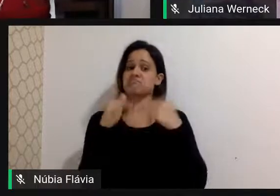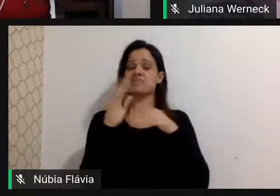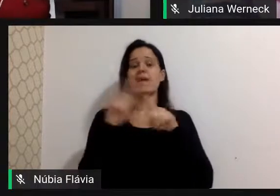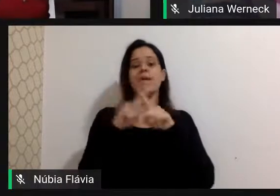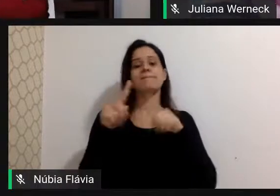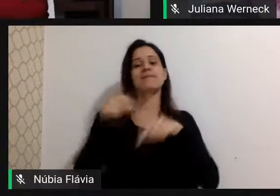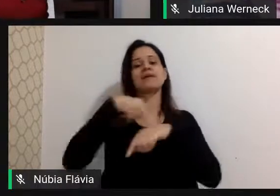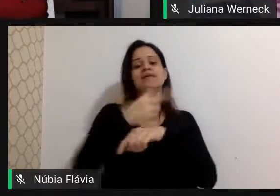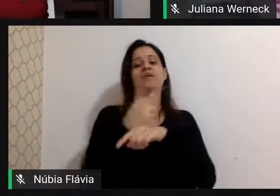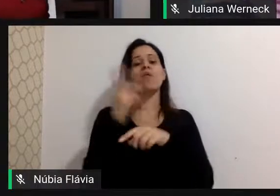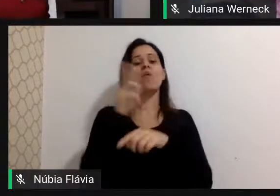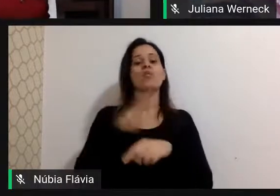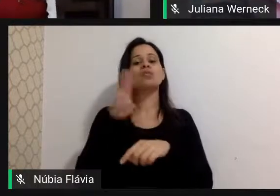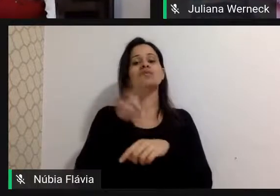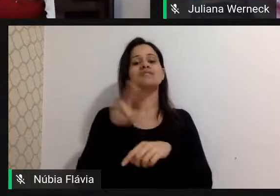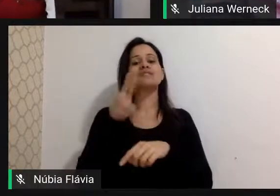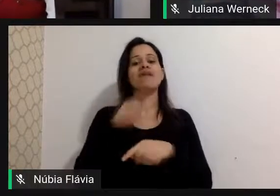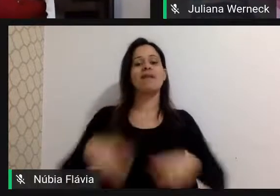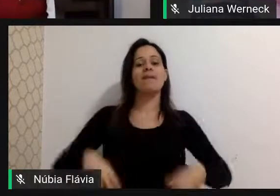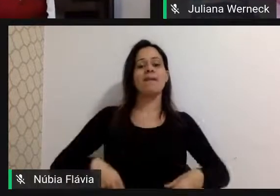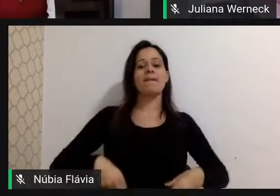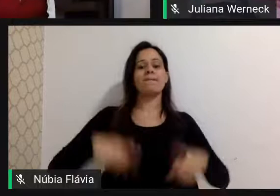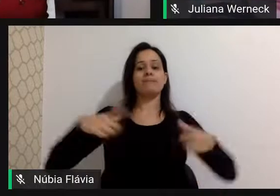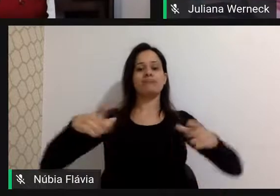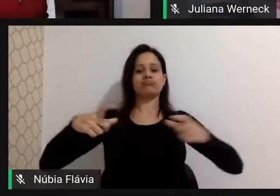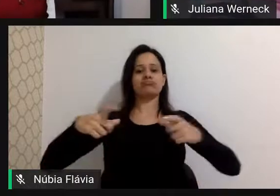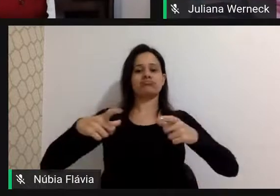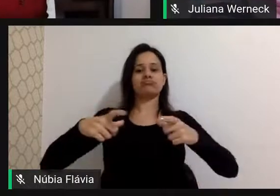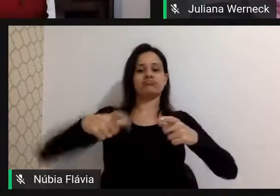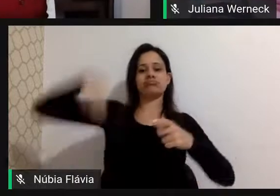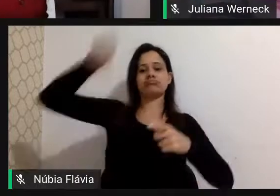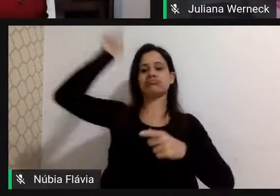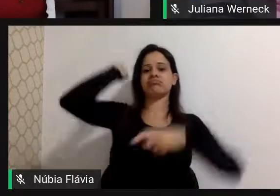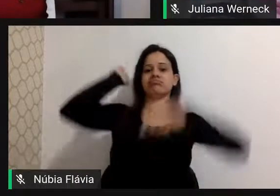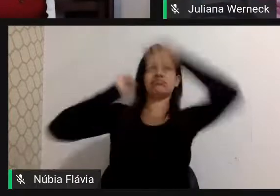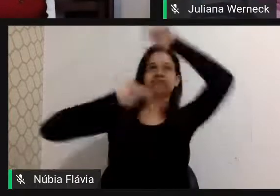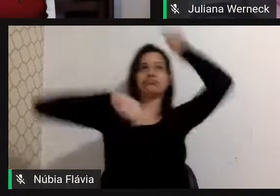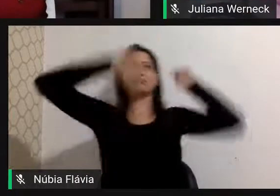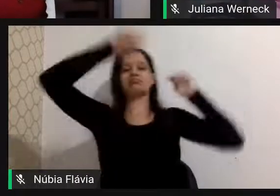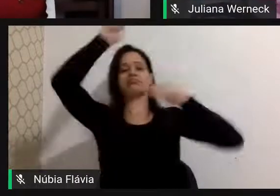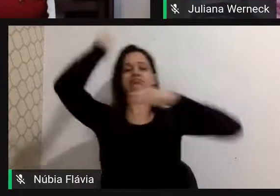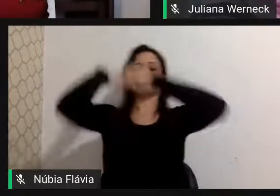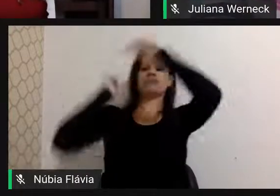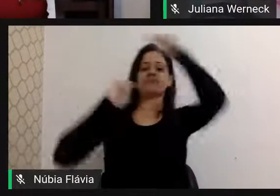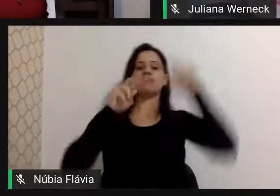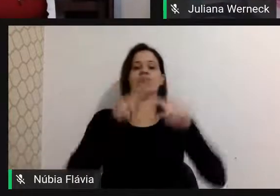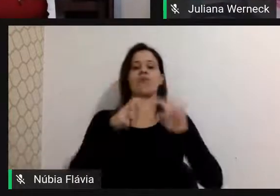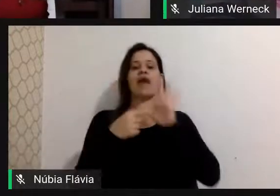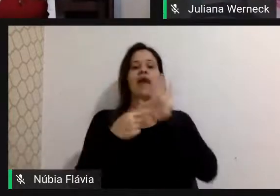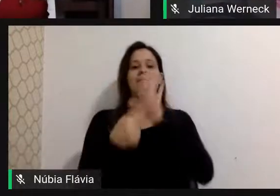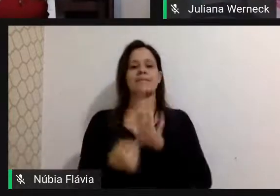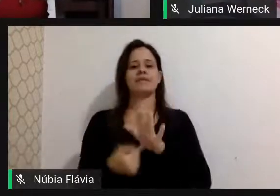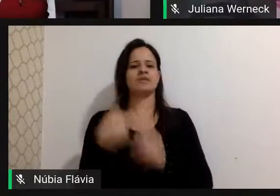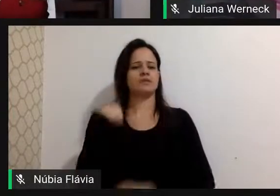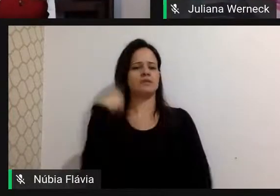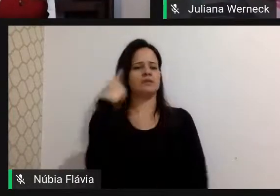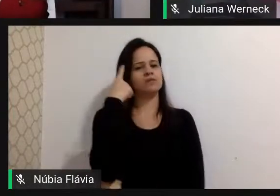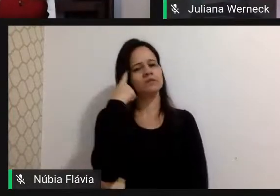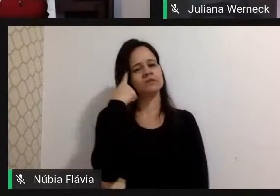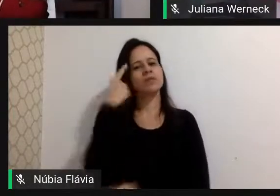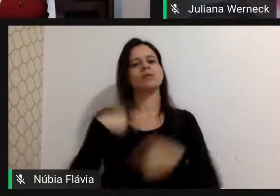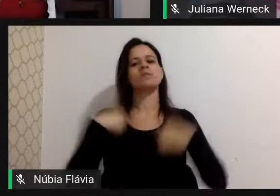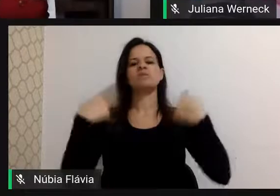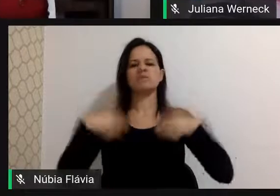também utilizavam o bambolê. Elas tinham um bambolê como elemento obrigatório durante a apresentação. Aí eu pensei, eu preciso aprender esse